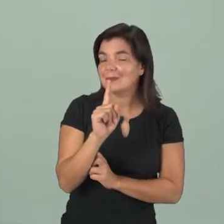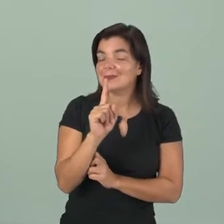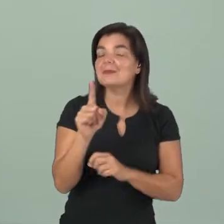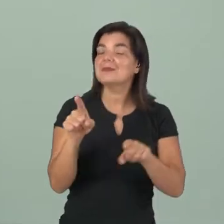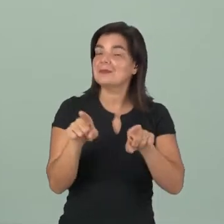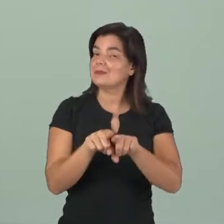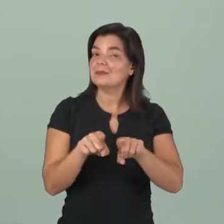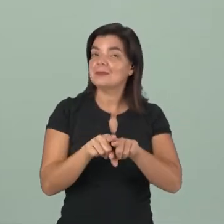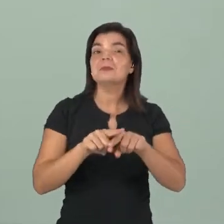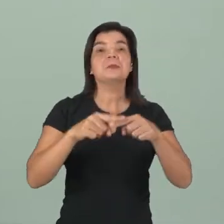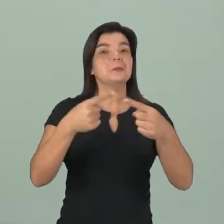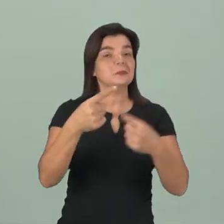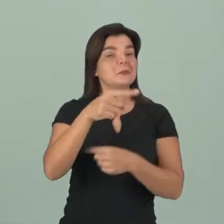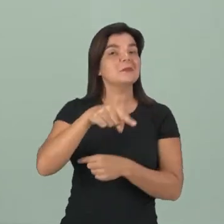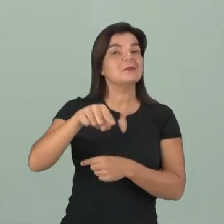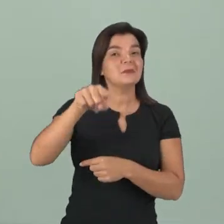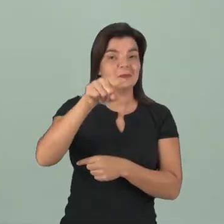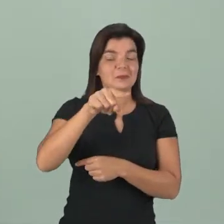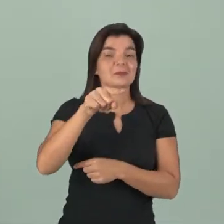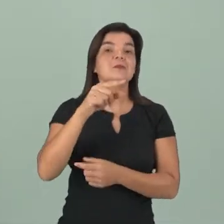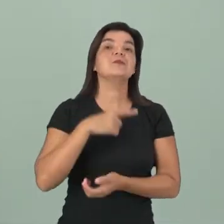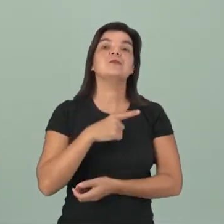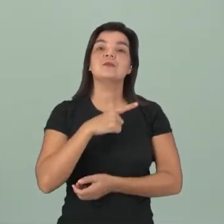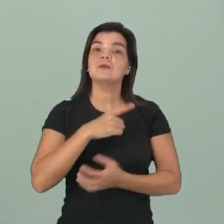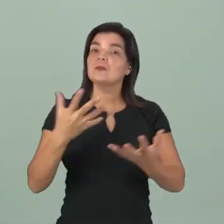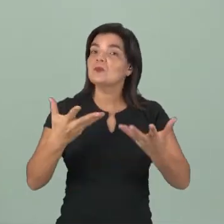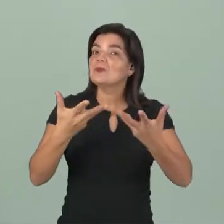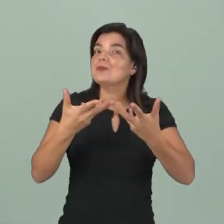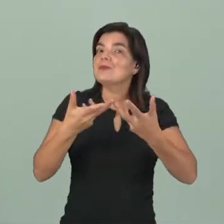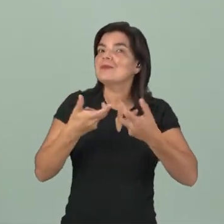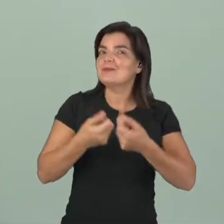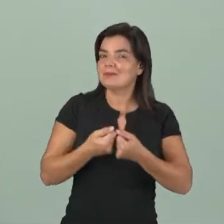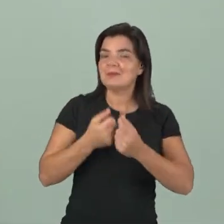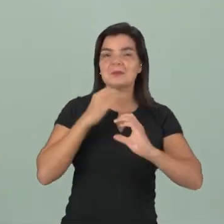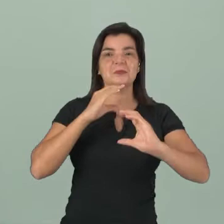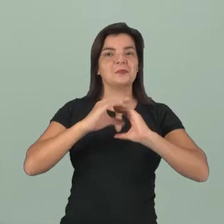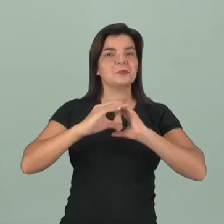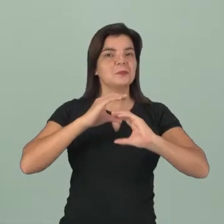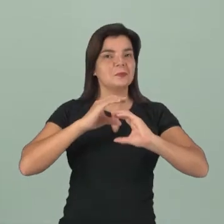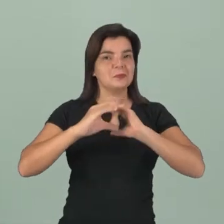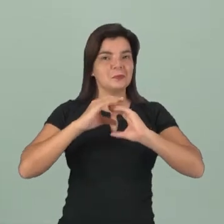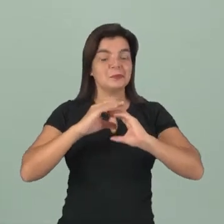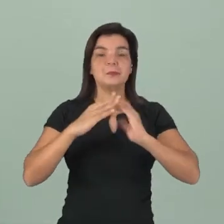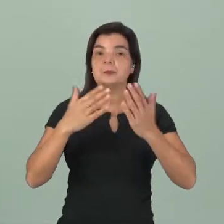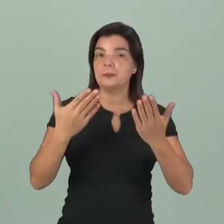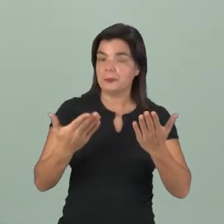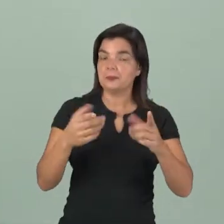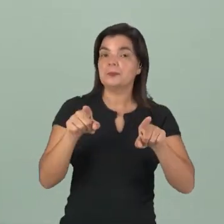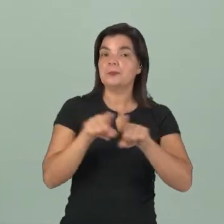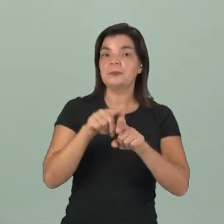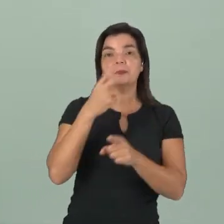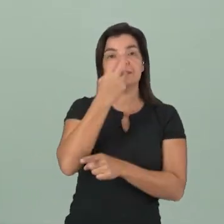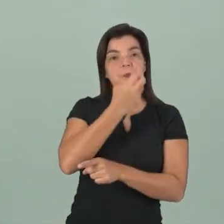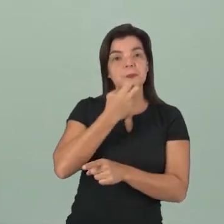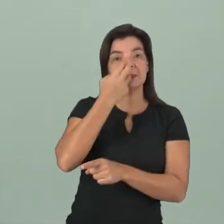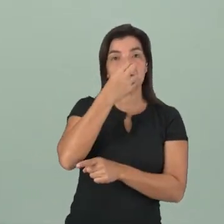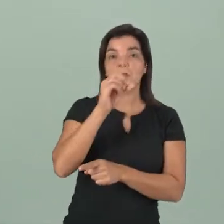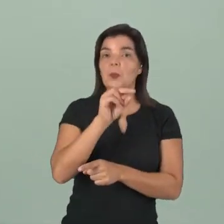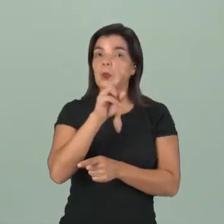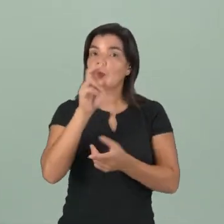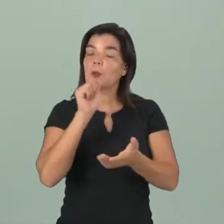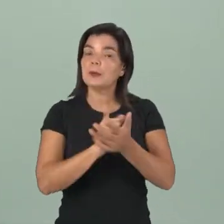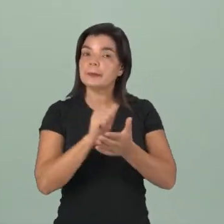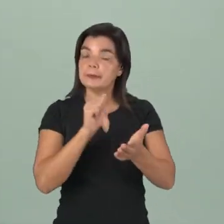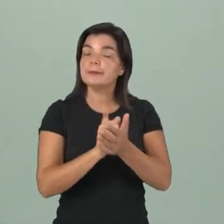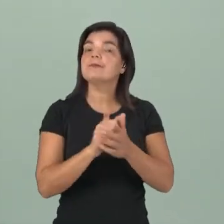língua nativa espanhola, não. É que vocês o quê? Tenham competências mínimas da comunicação, tanto no eixo oral ou escrito,